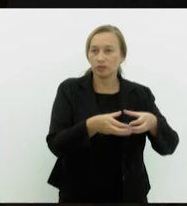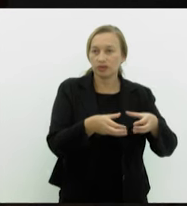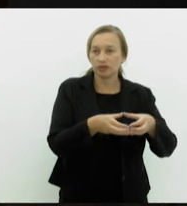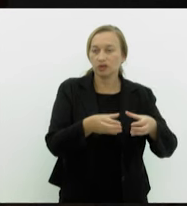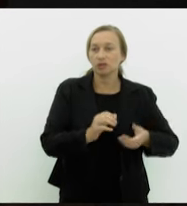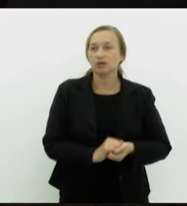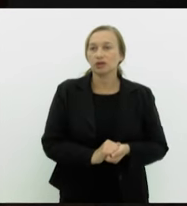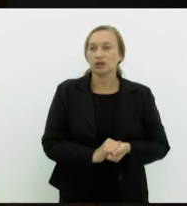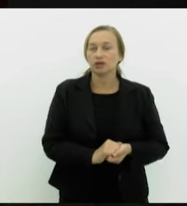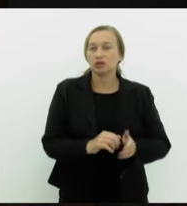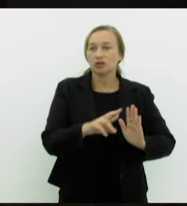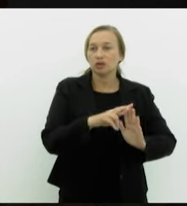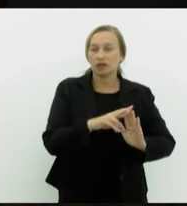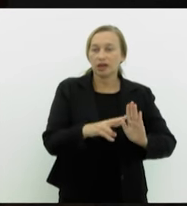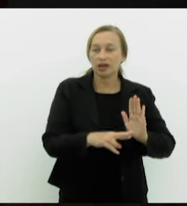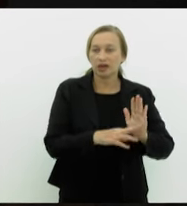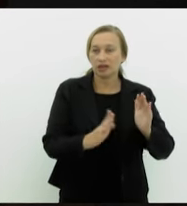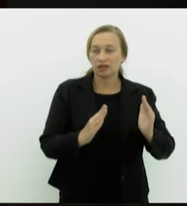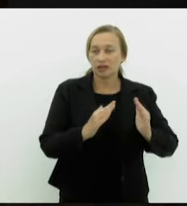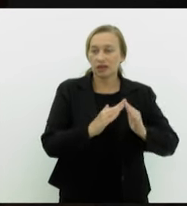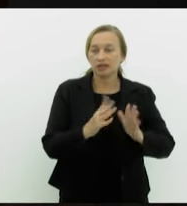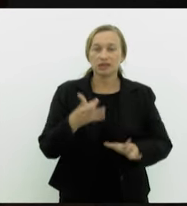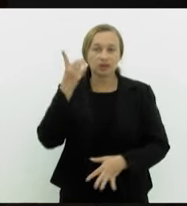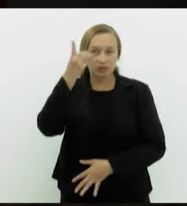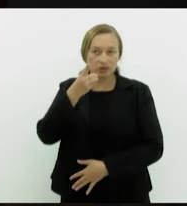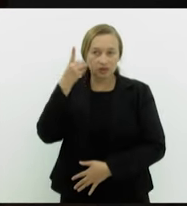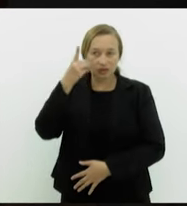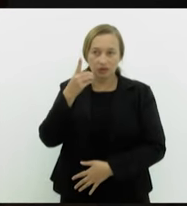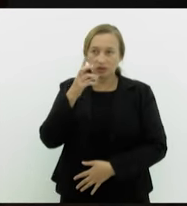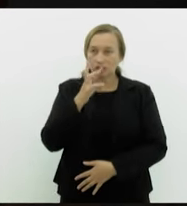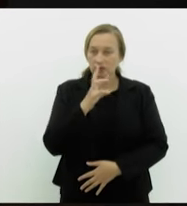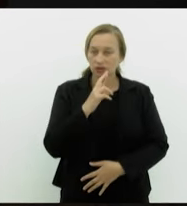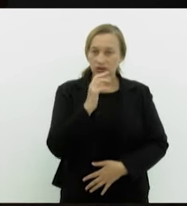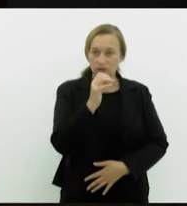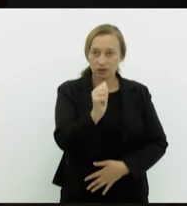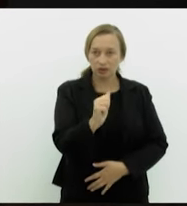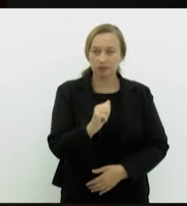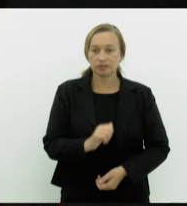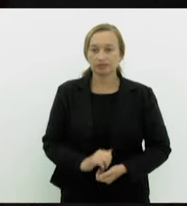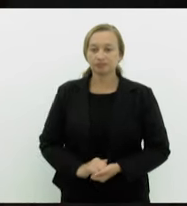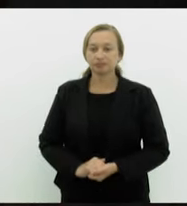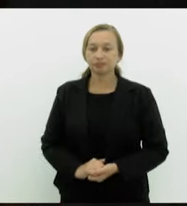pela Comissão de Normas Internas, deputado Rodrigo Amorim.